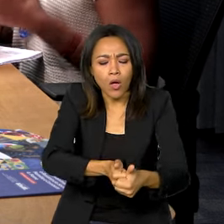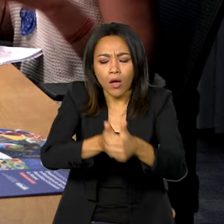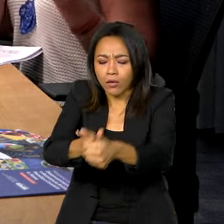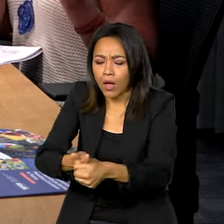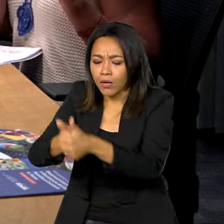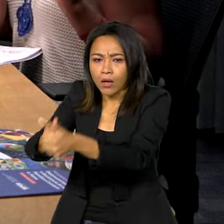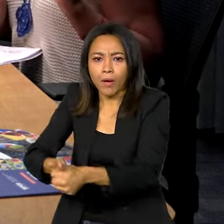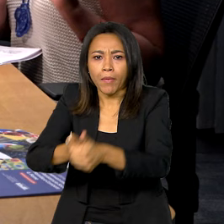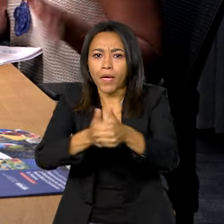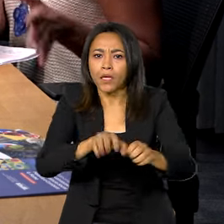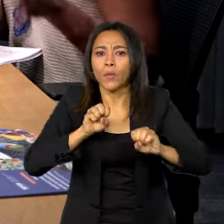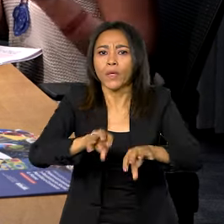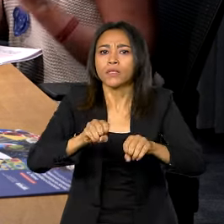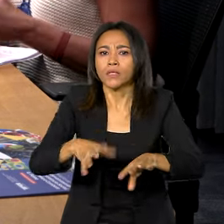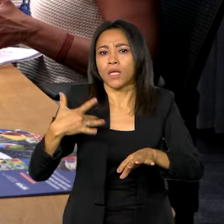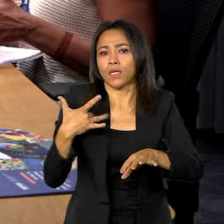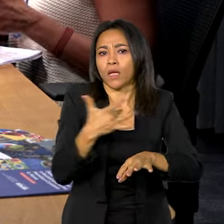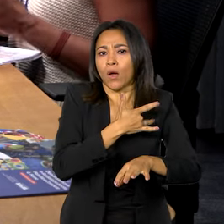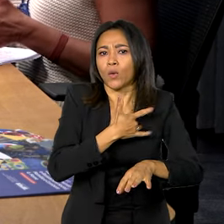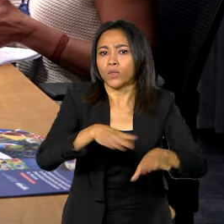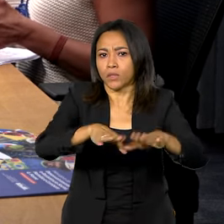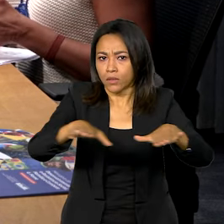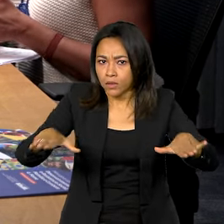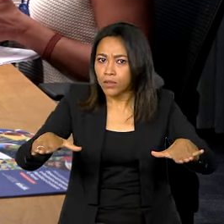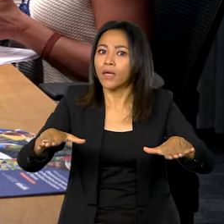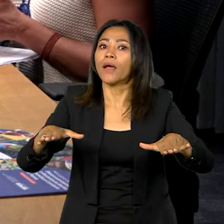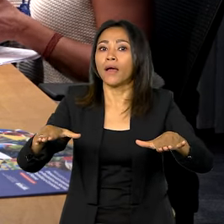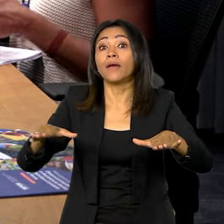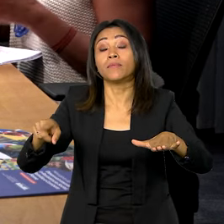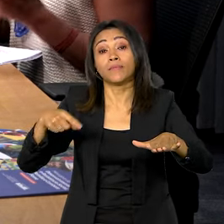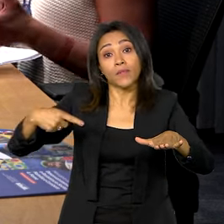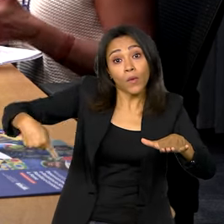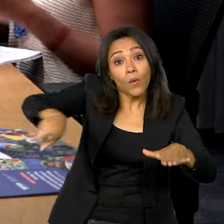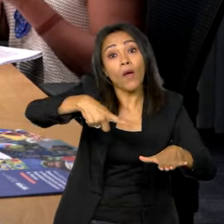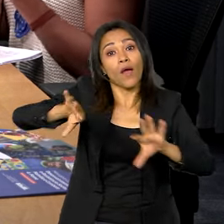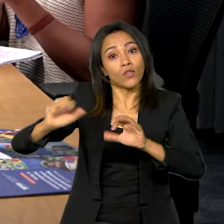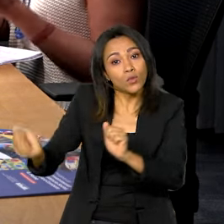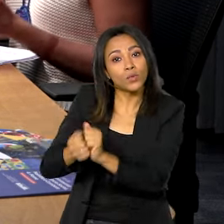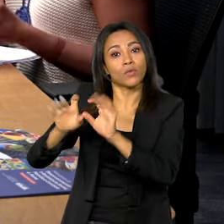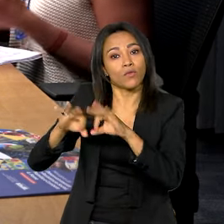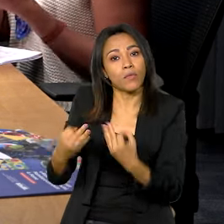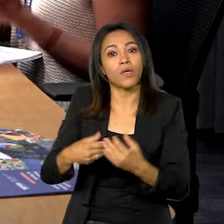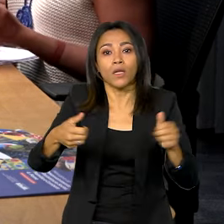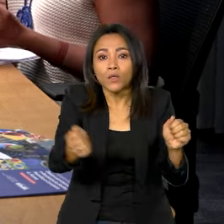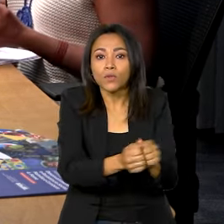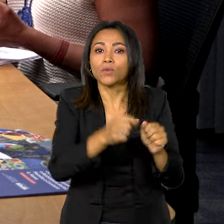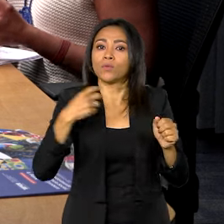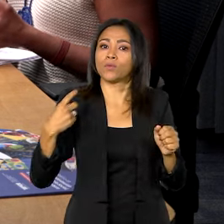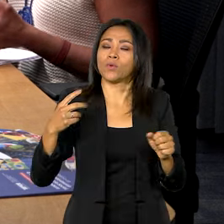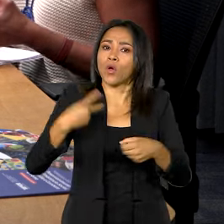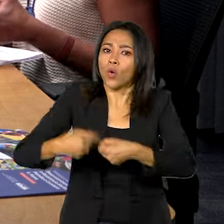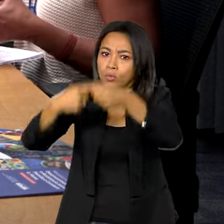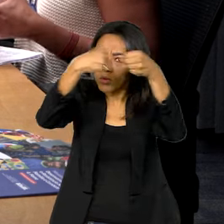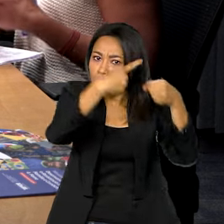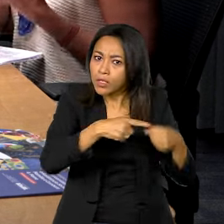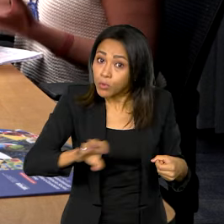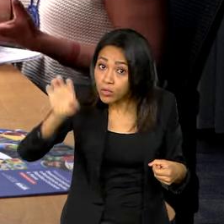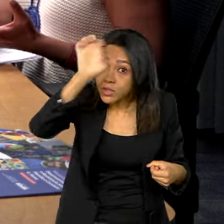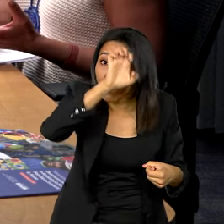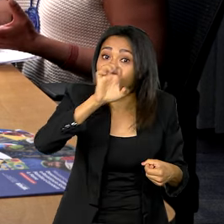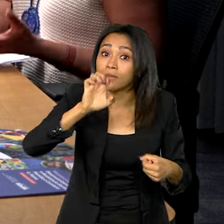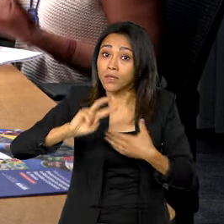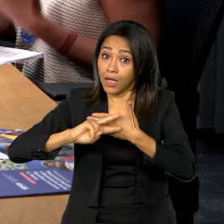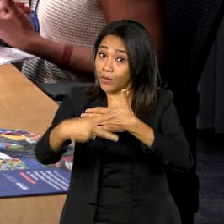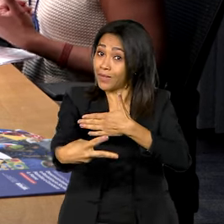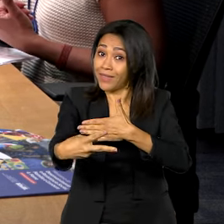novamente da educação e da Saúde junto com com com essas famílias juntos com os municípios e com os estados brasileiros e